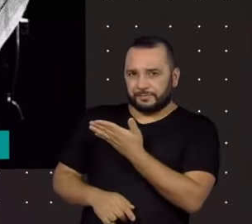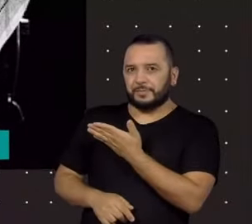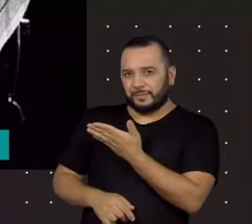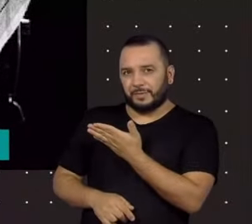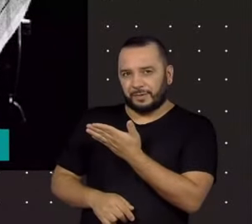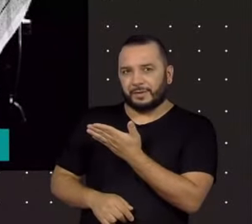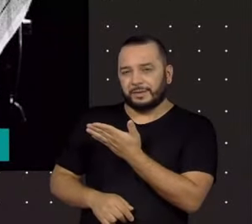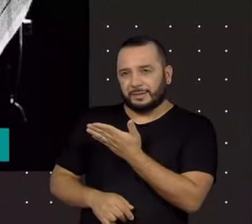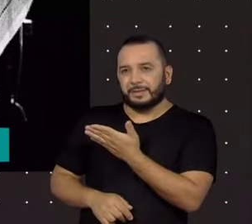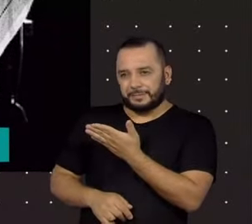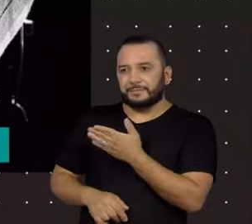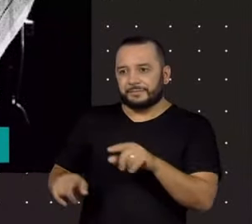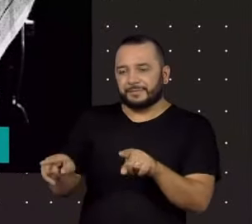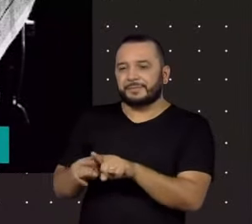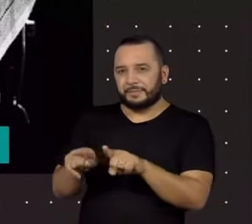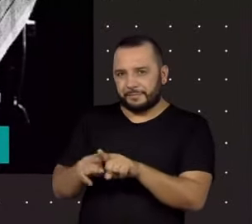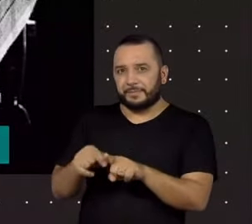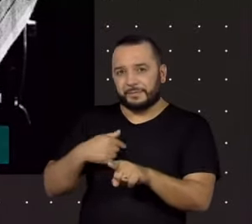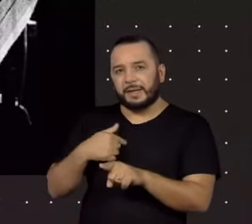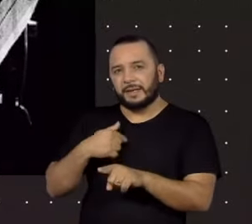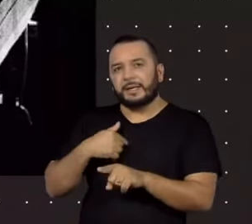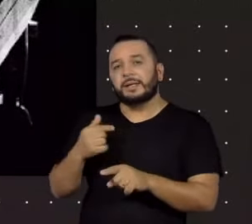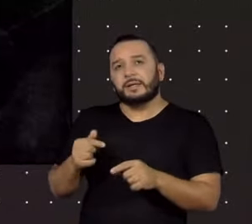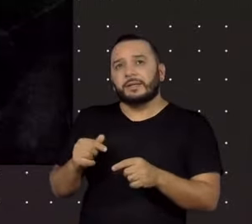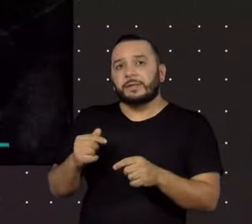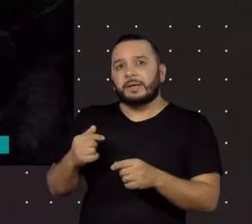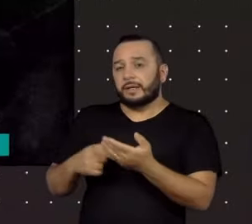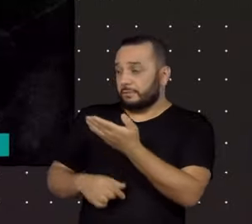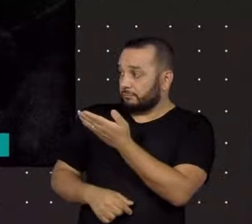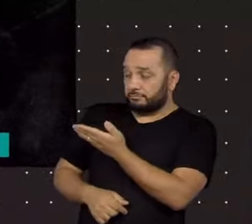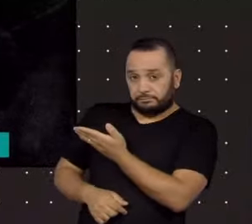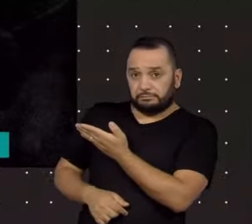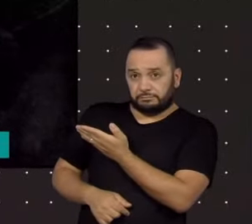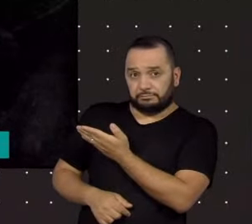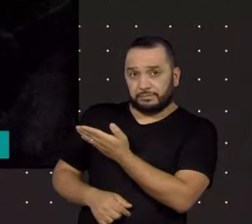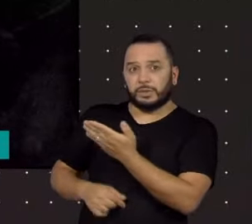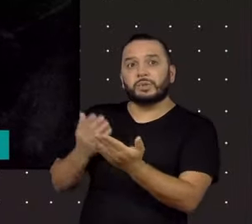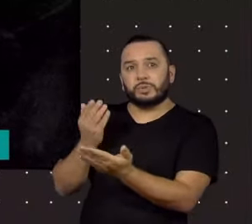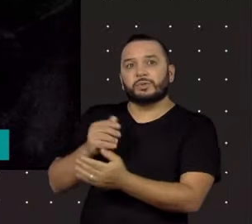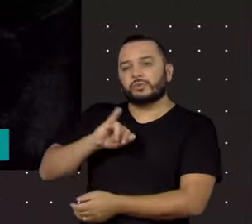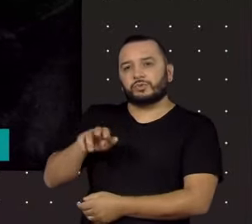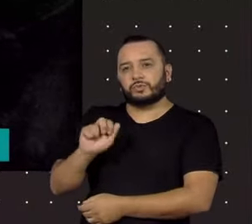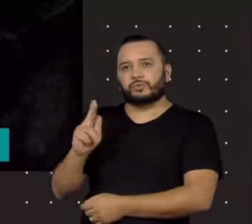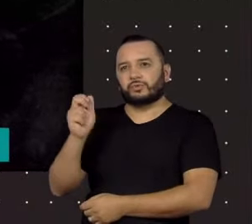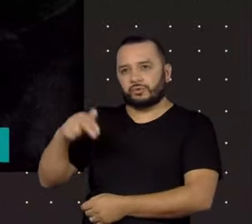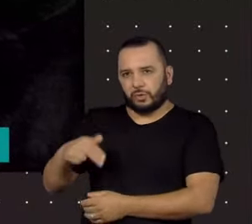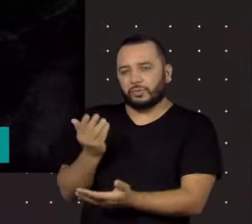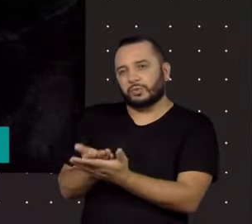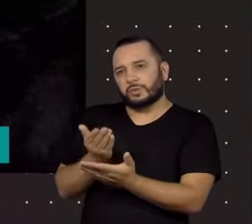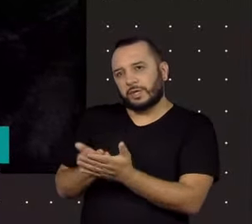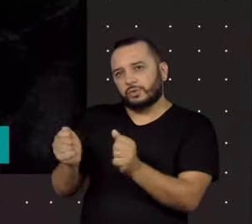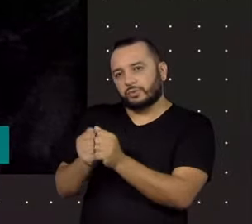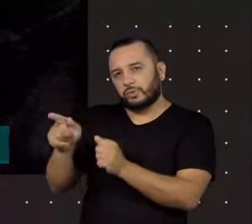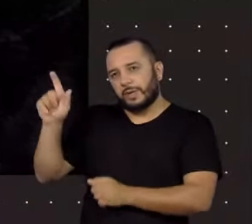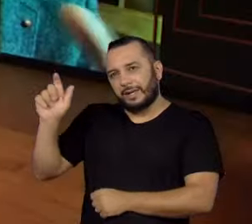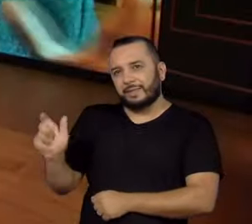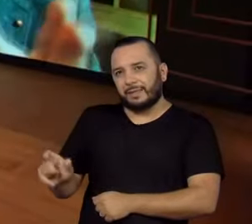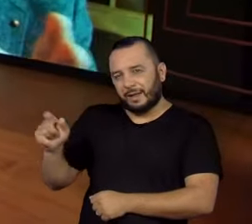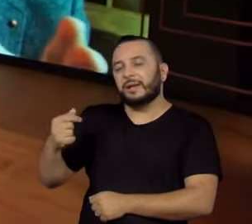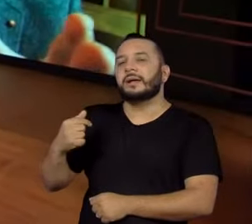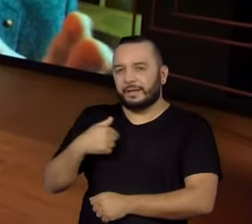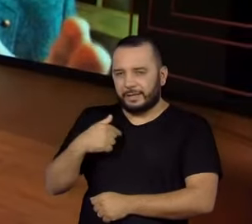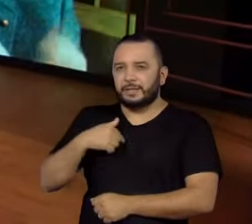né? Barbirolli não. Barbirolli eu fui estudar com ele na Itália. Ele selecionou alguns alunos para estudarem com ele. De